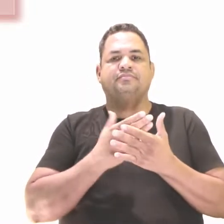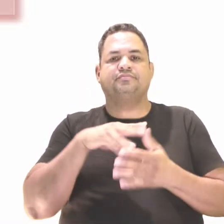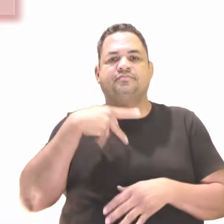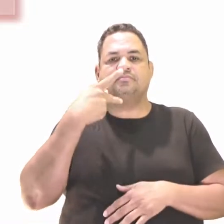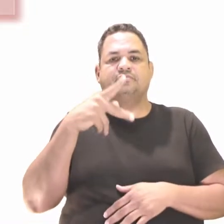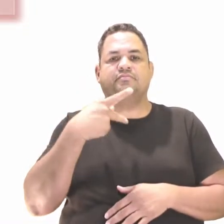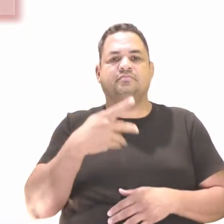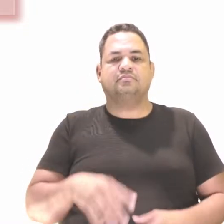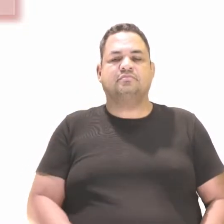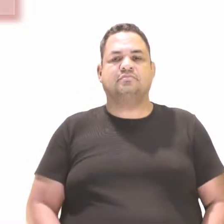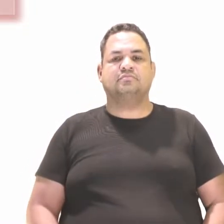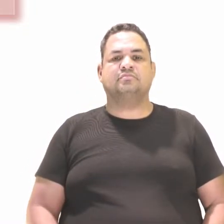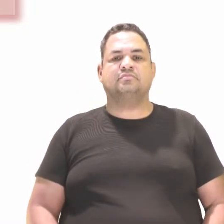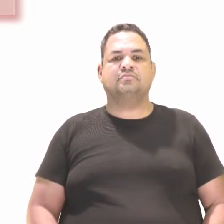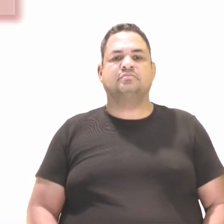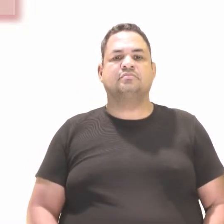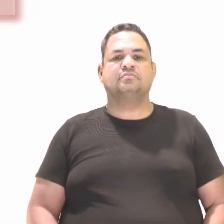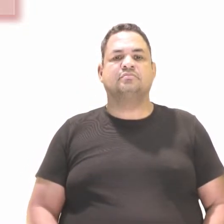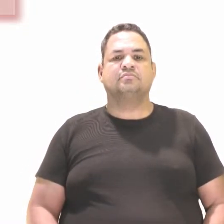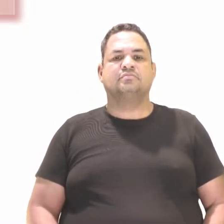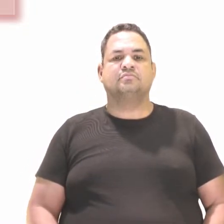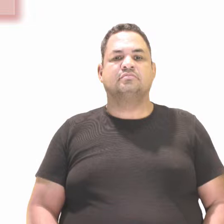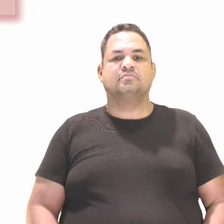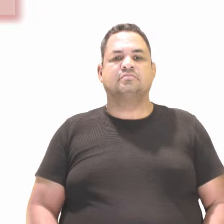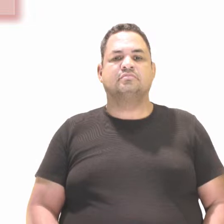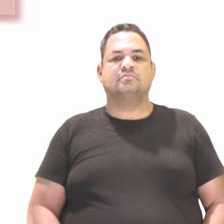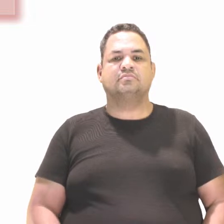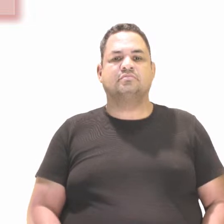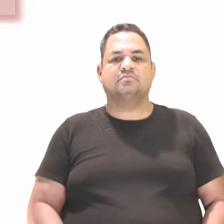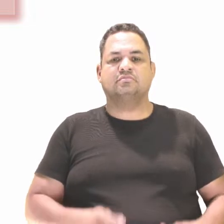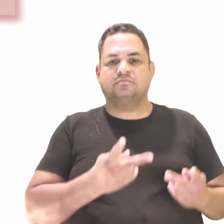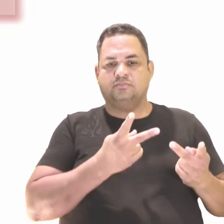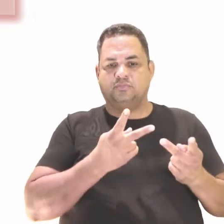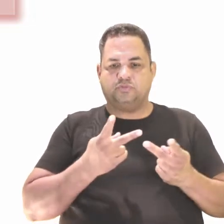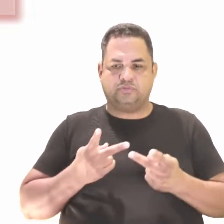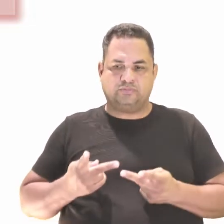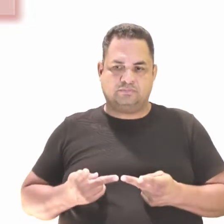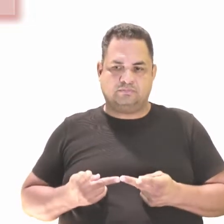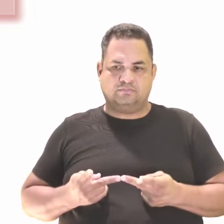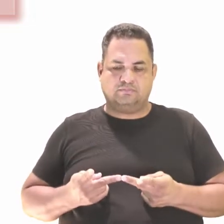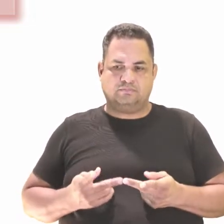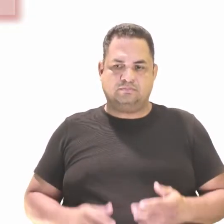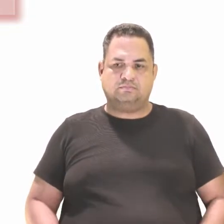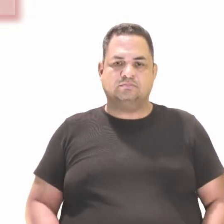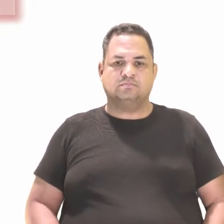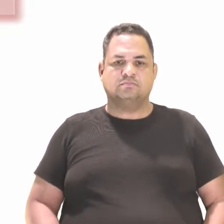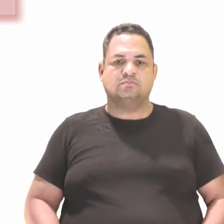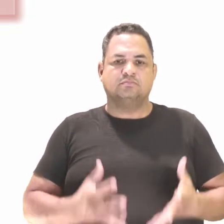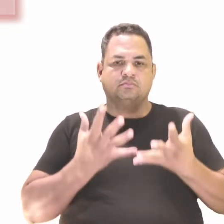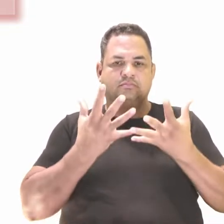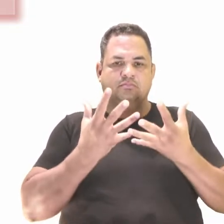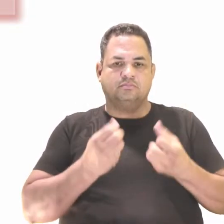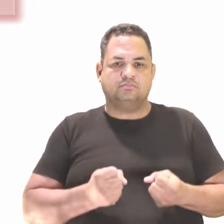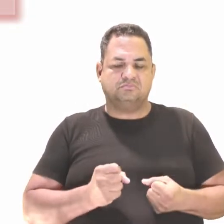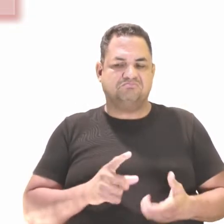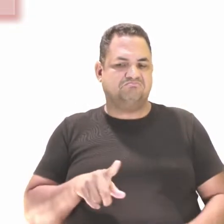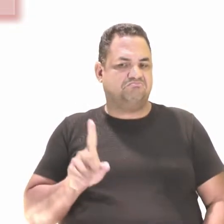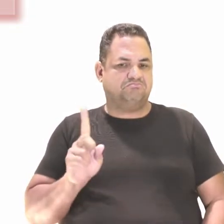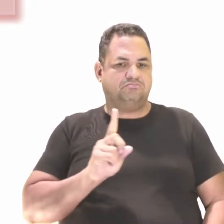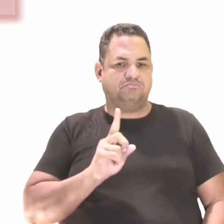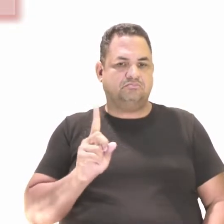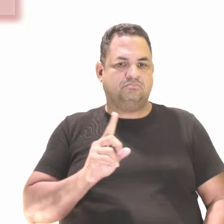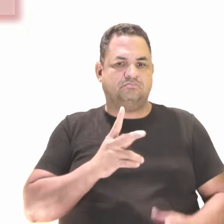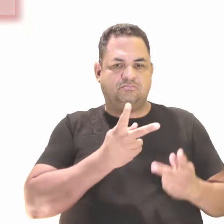falar sobre invitations, convites, mais no sentido de aceitar e